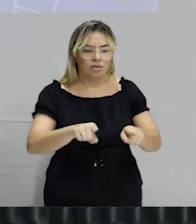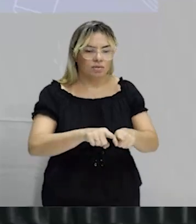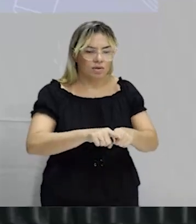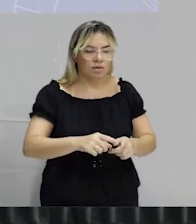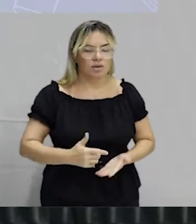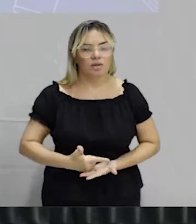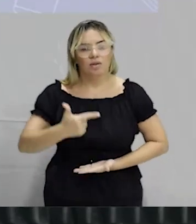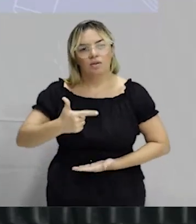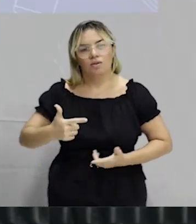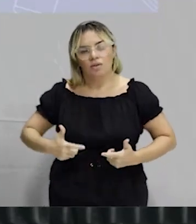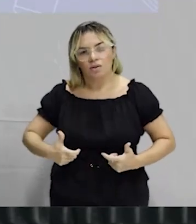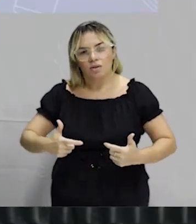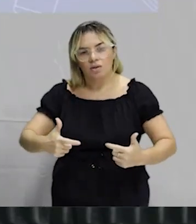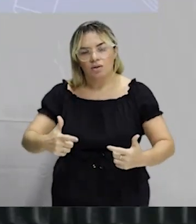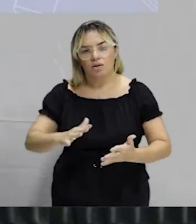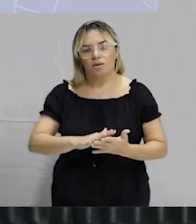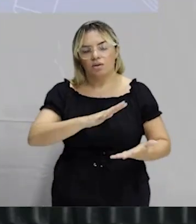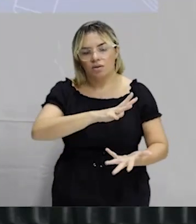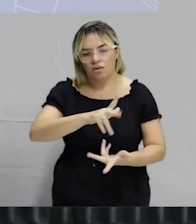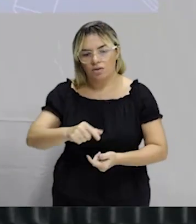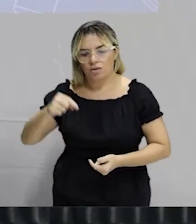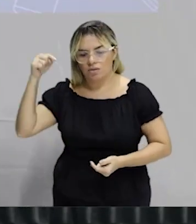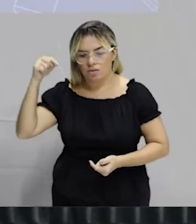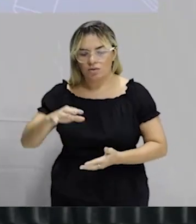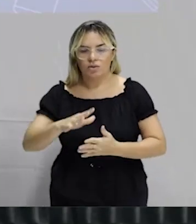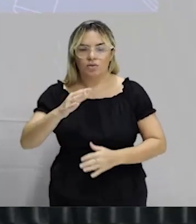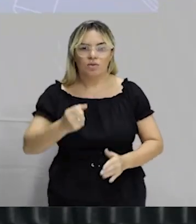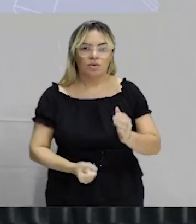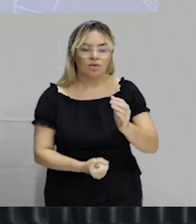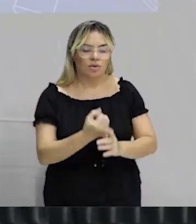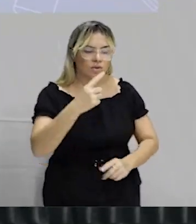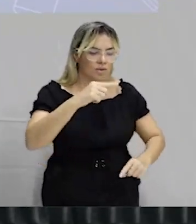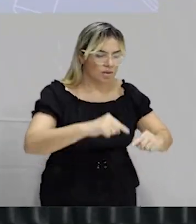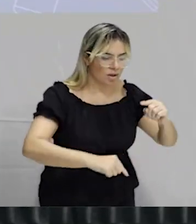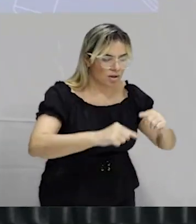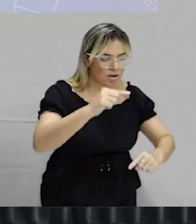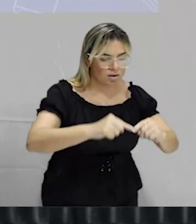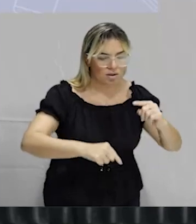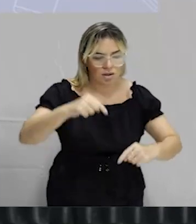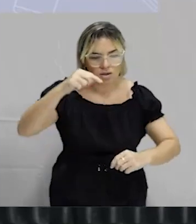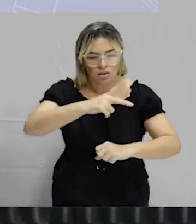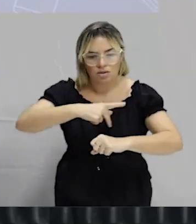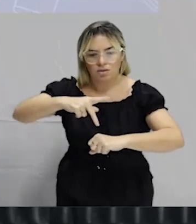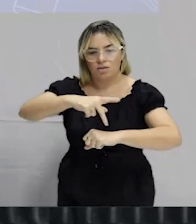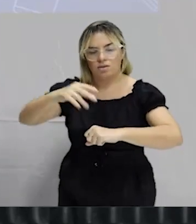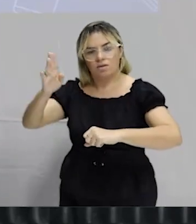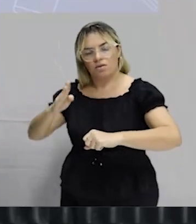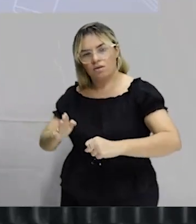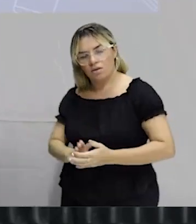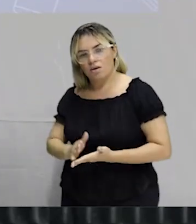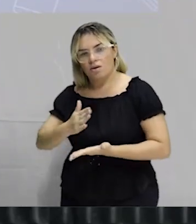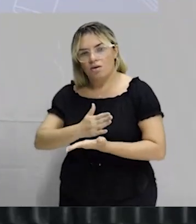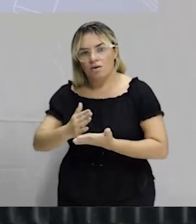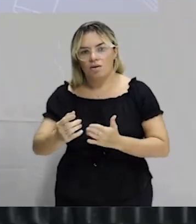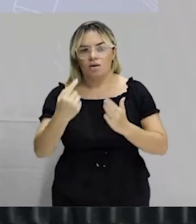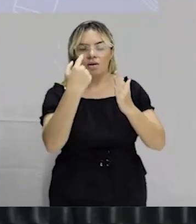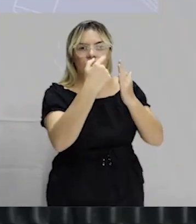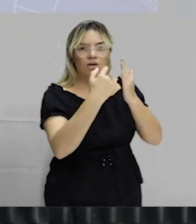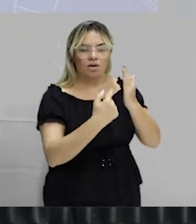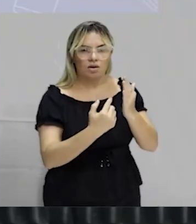ser o quê? Alguns deles vão ser produzidos aqui no Brasil. Então a ideia era iniciar um programa de industrialização.